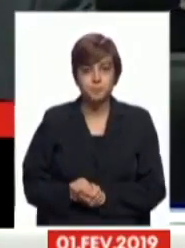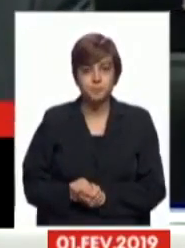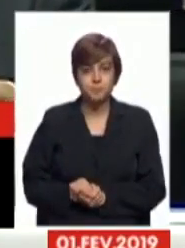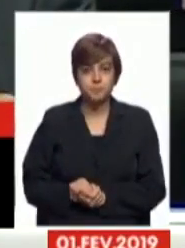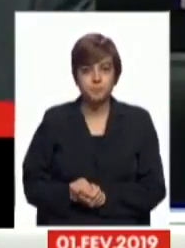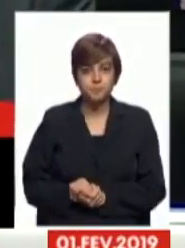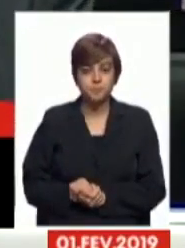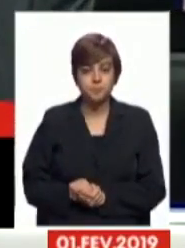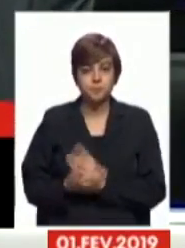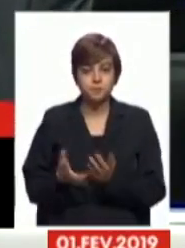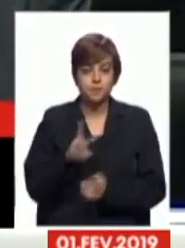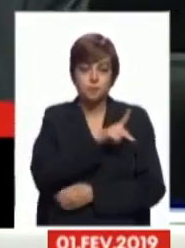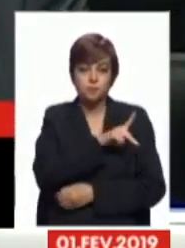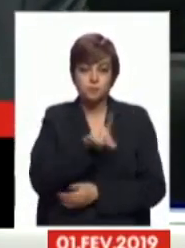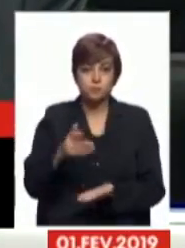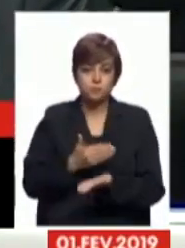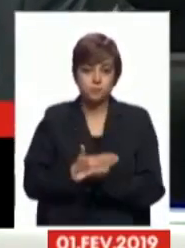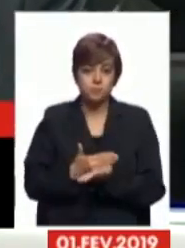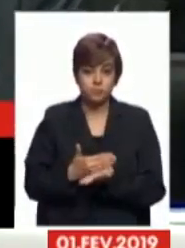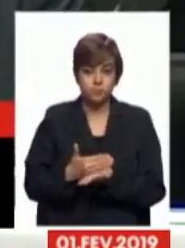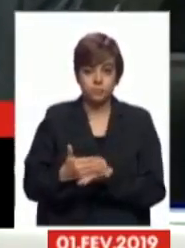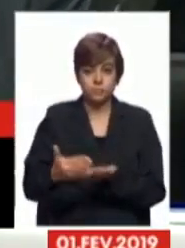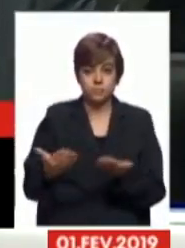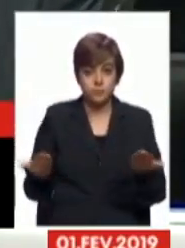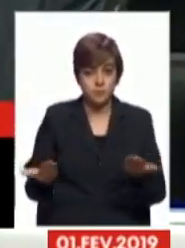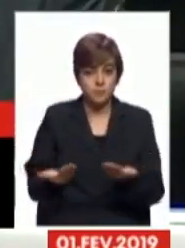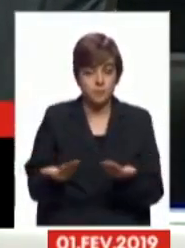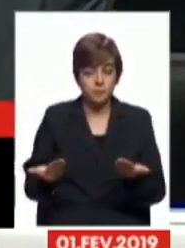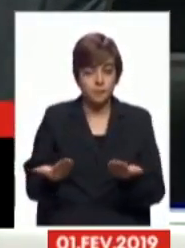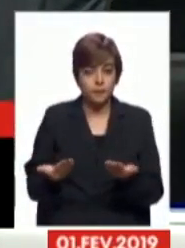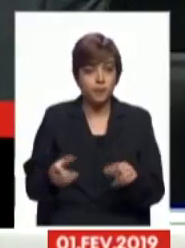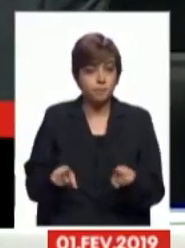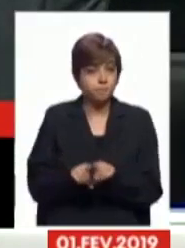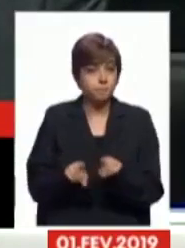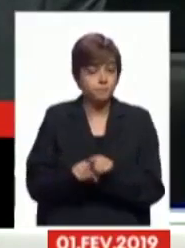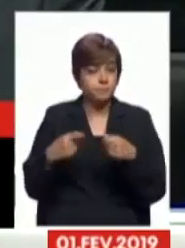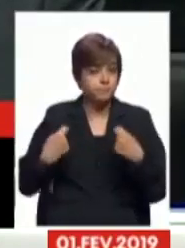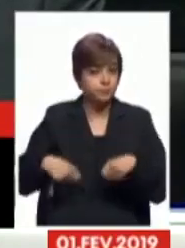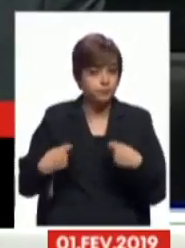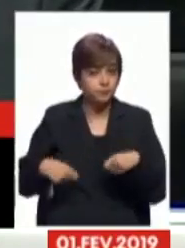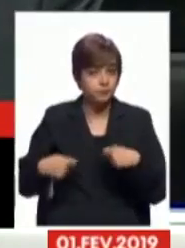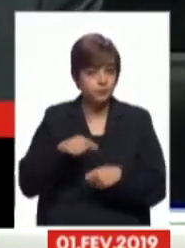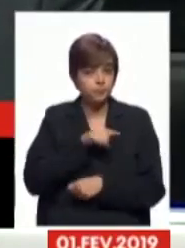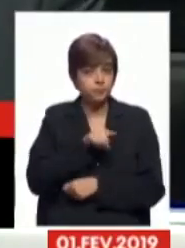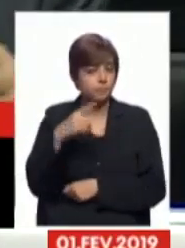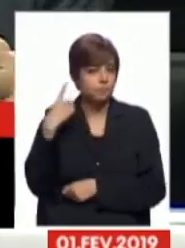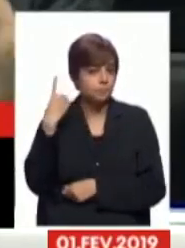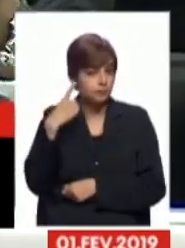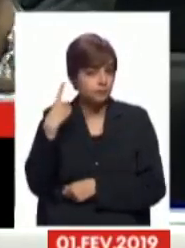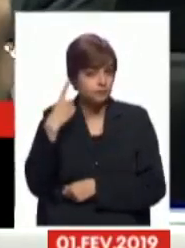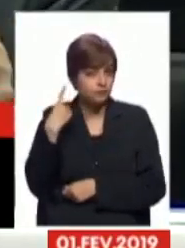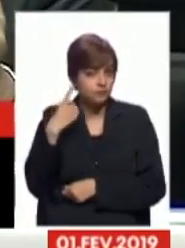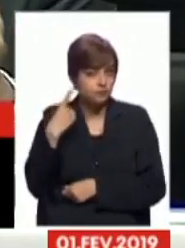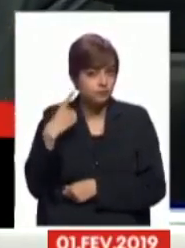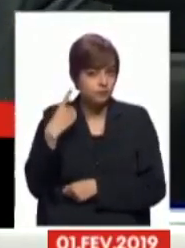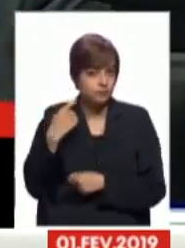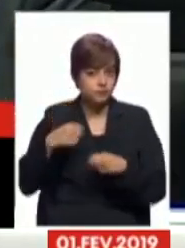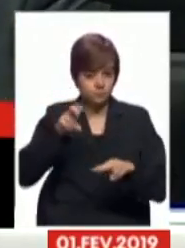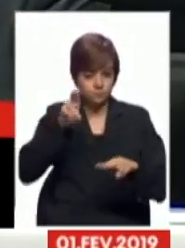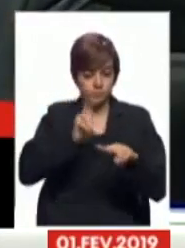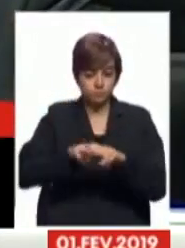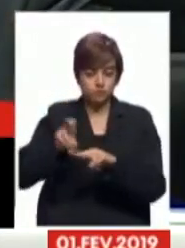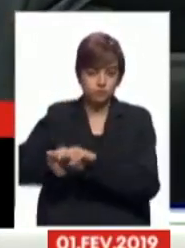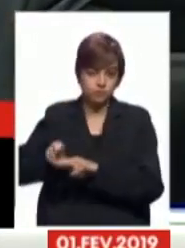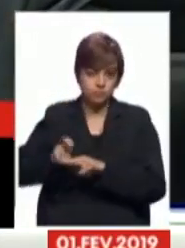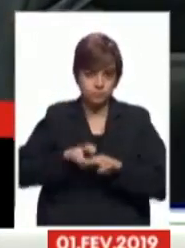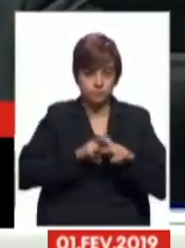A presidência vai dar início ao processo e, para tanto, solicita que as deputadas e os deputados tomem os seus lugares.